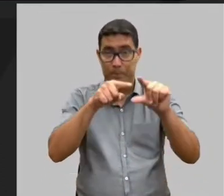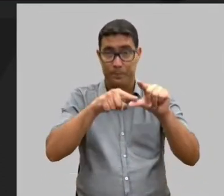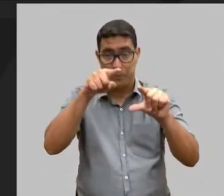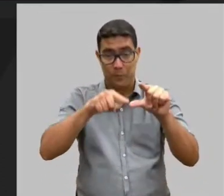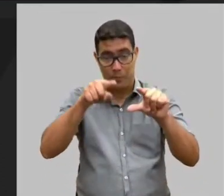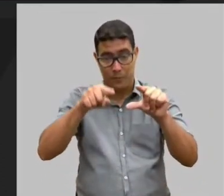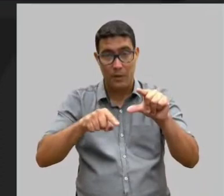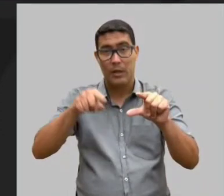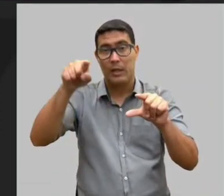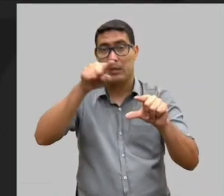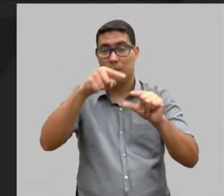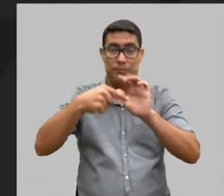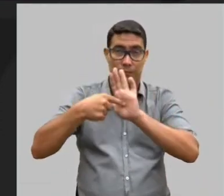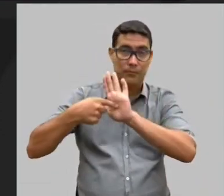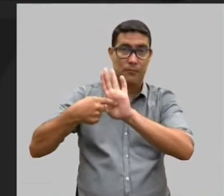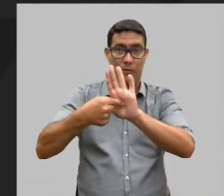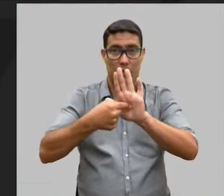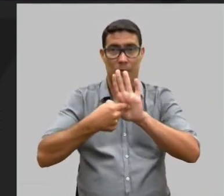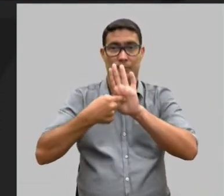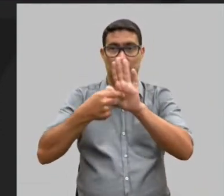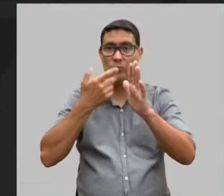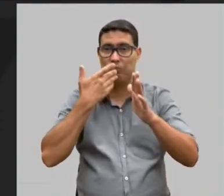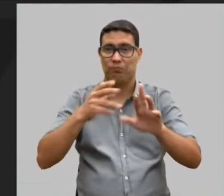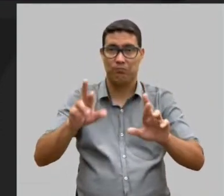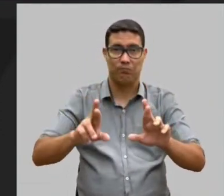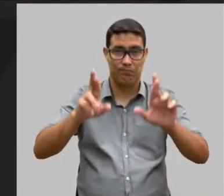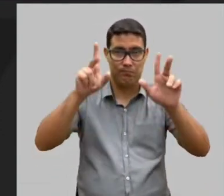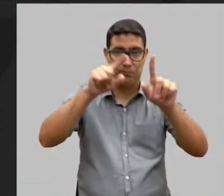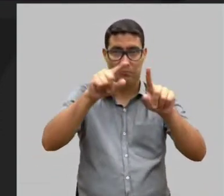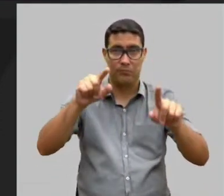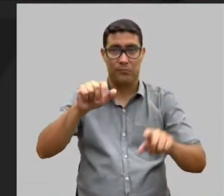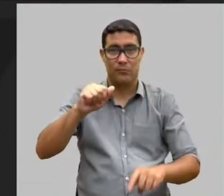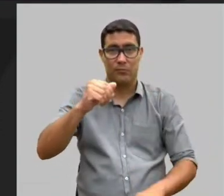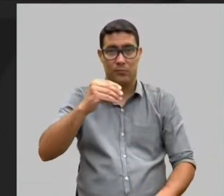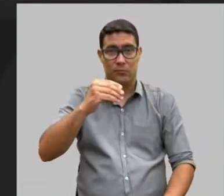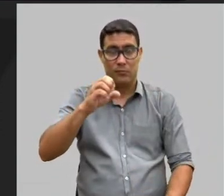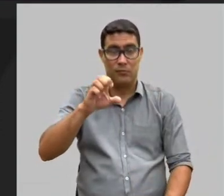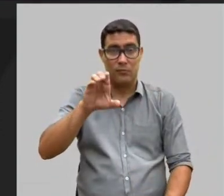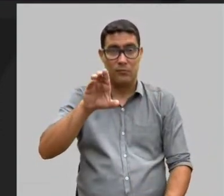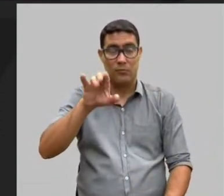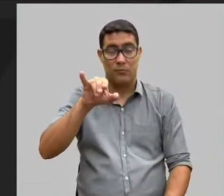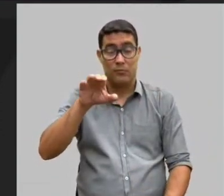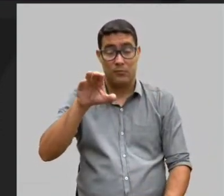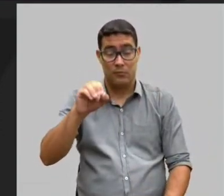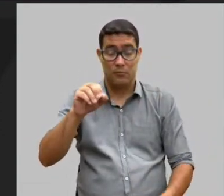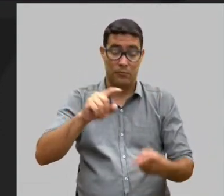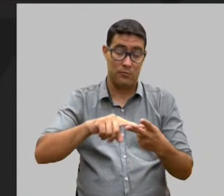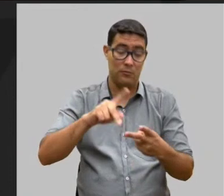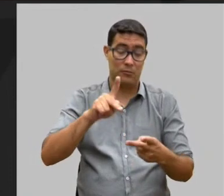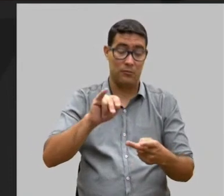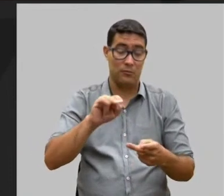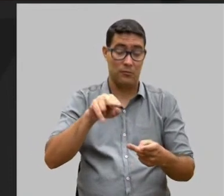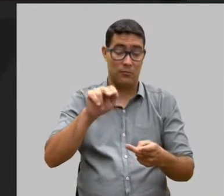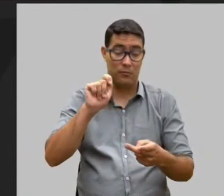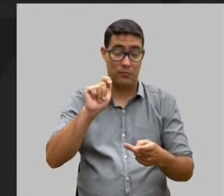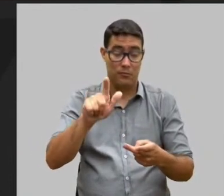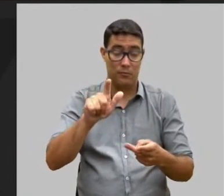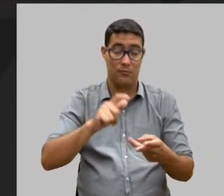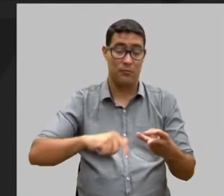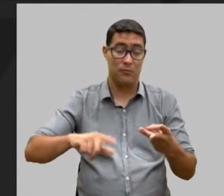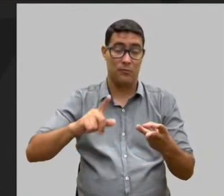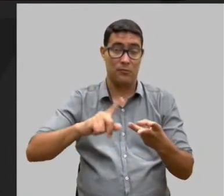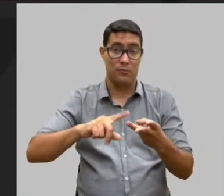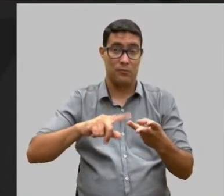favor aí o gráfico Mostra aí realmente que a diferença que tá né o Aécio eh eh Pimentel e e